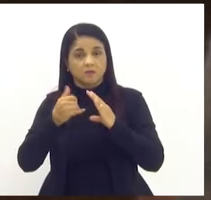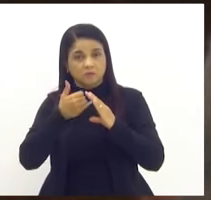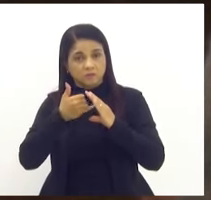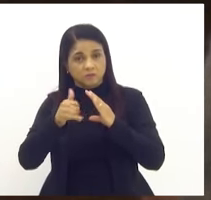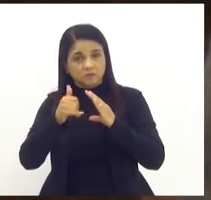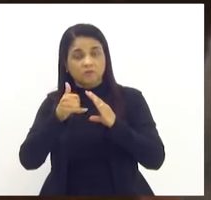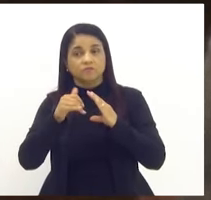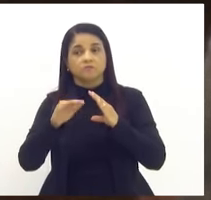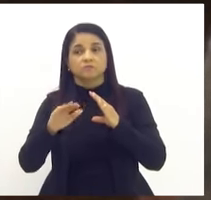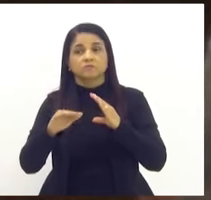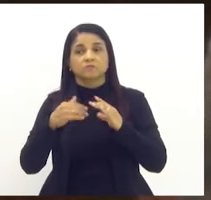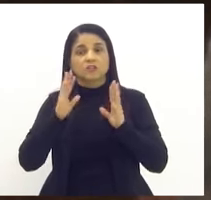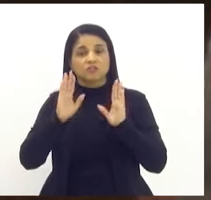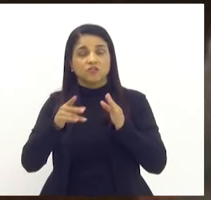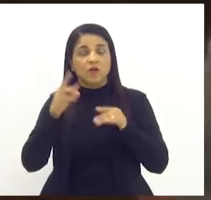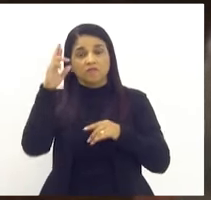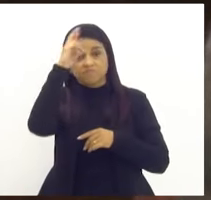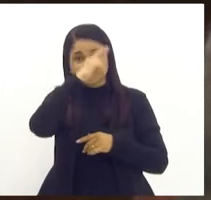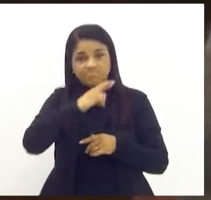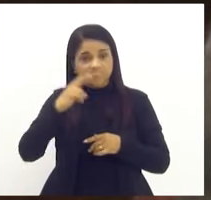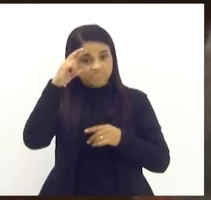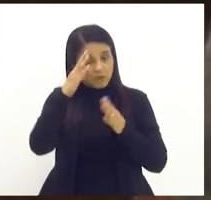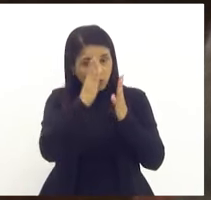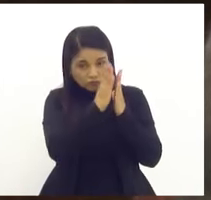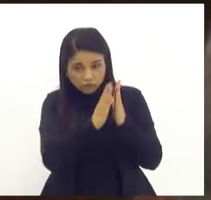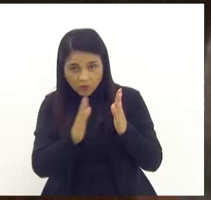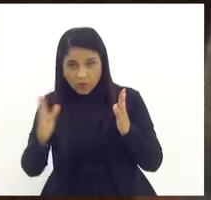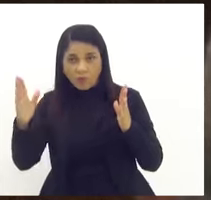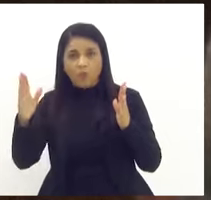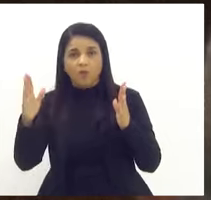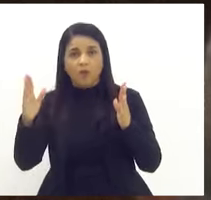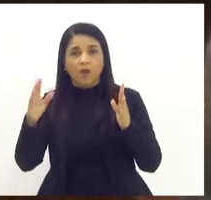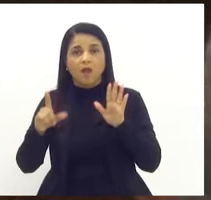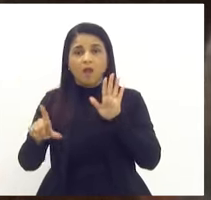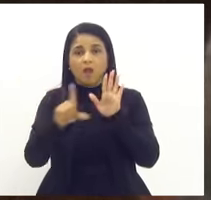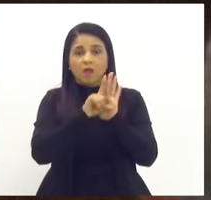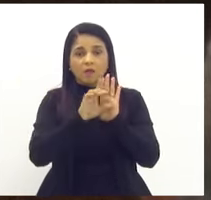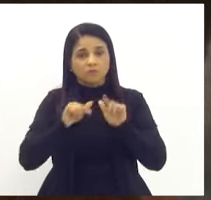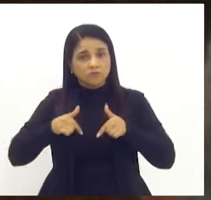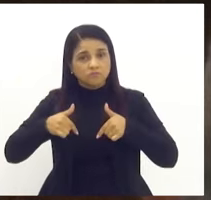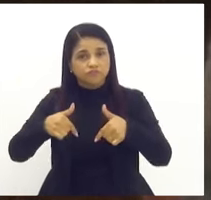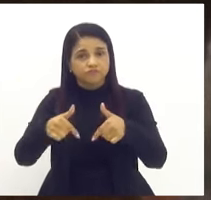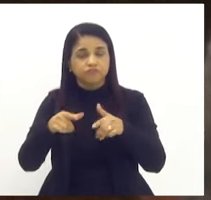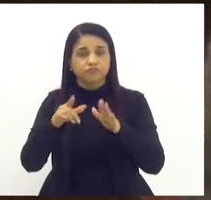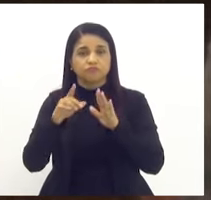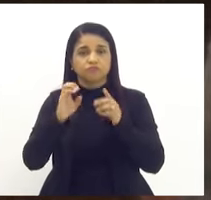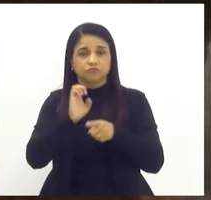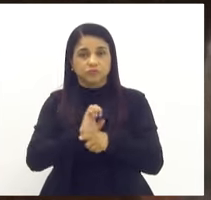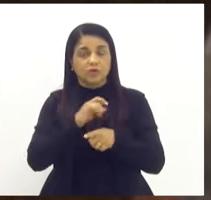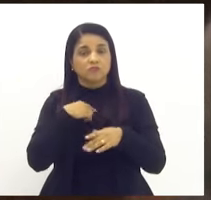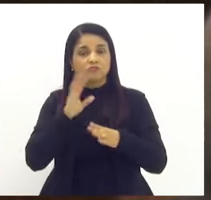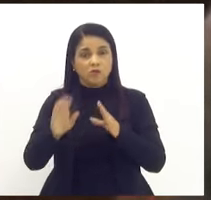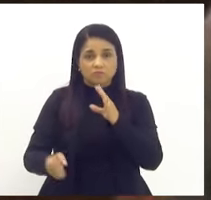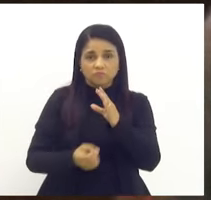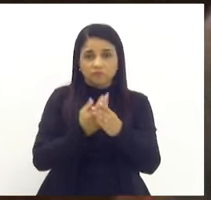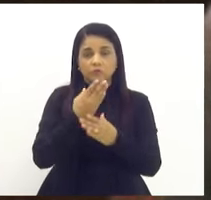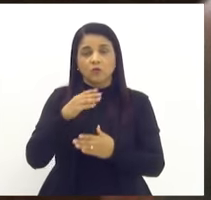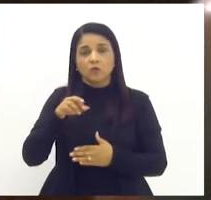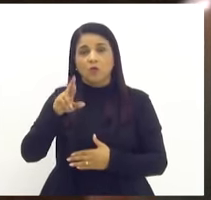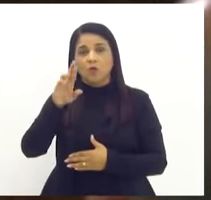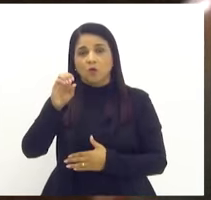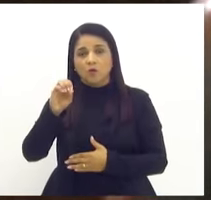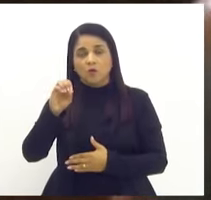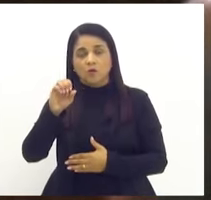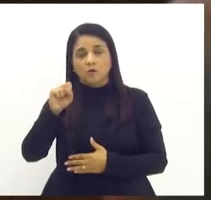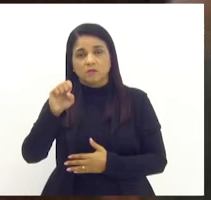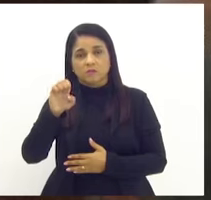benefício fiscal que já está em vigor no nosso estado uma lei que foi de autoria do deputado Rosenberg Reis internalizando